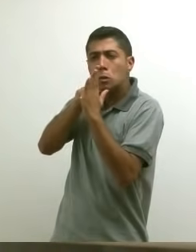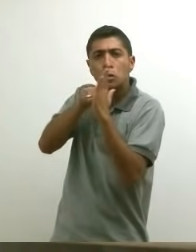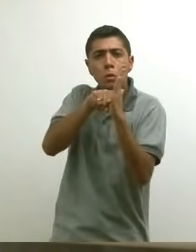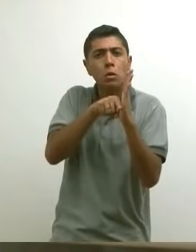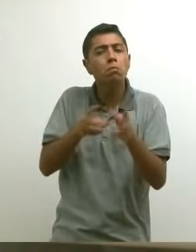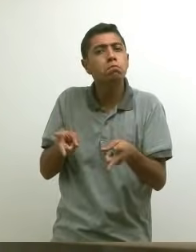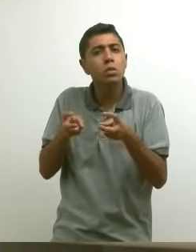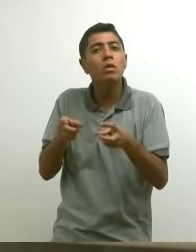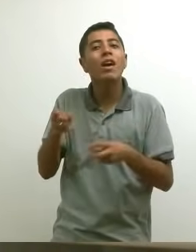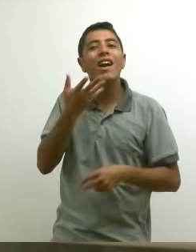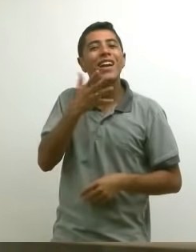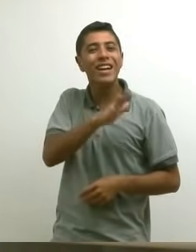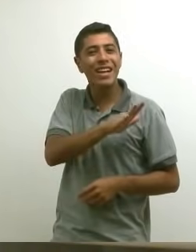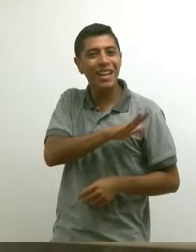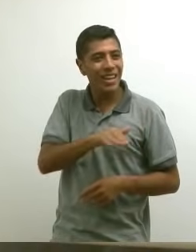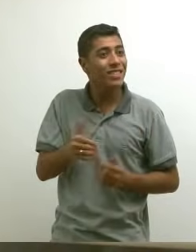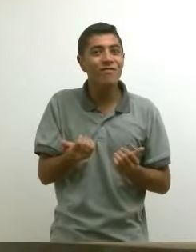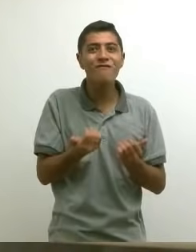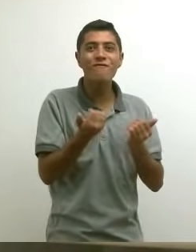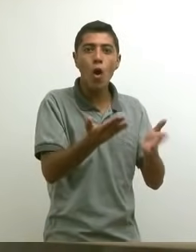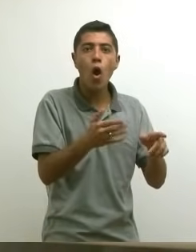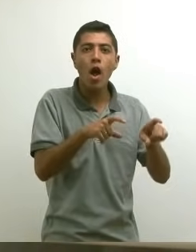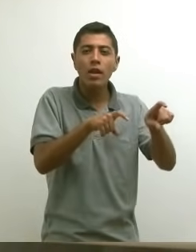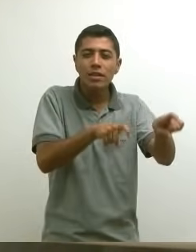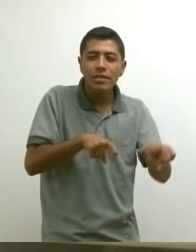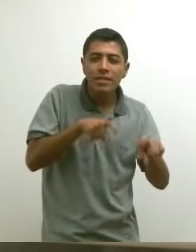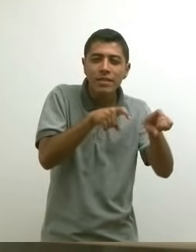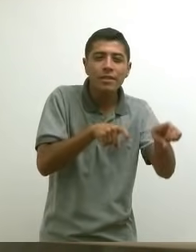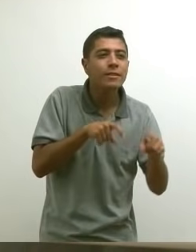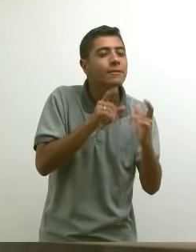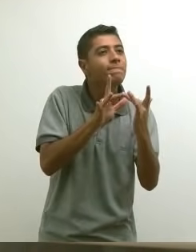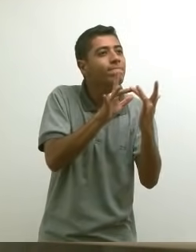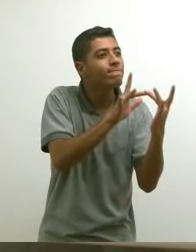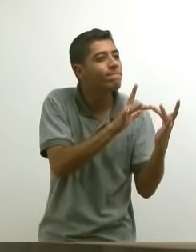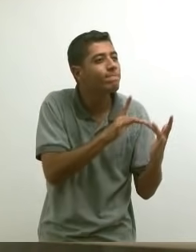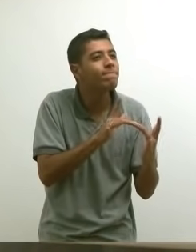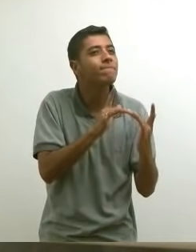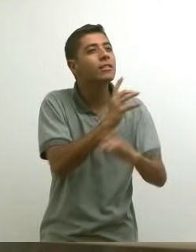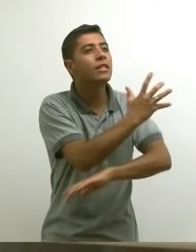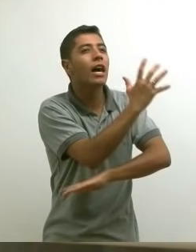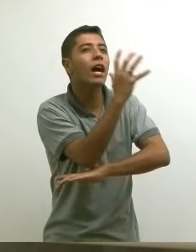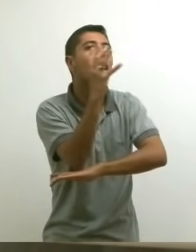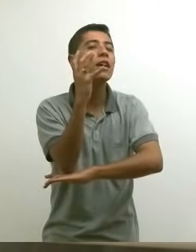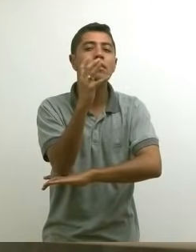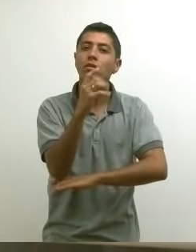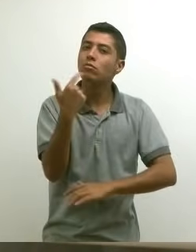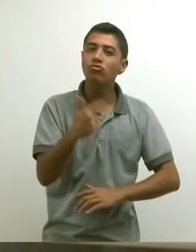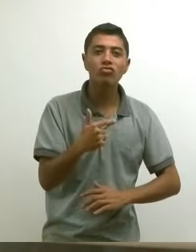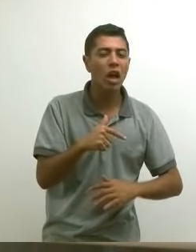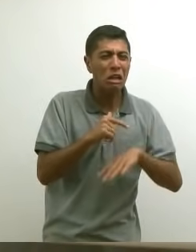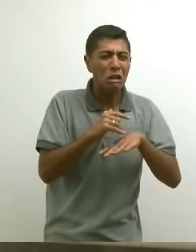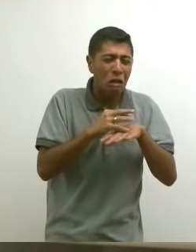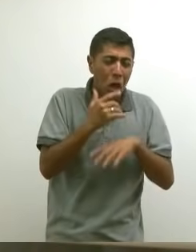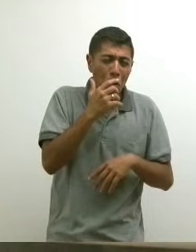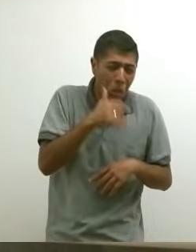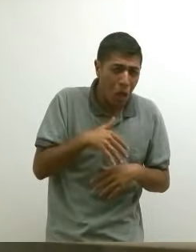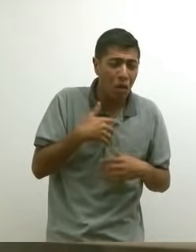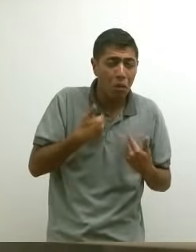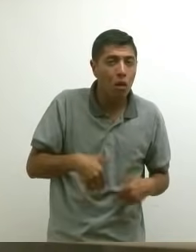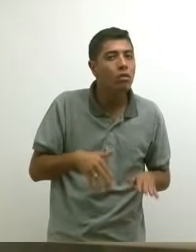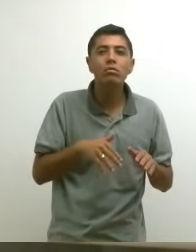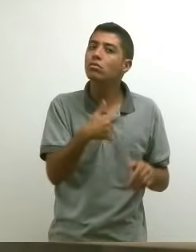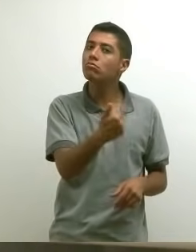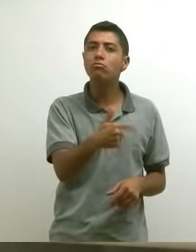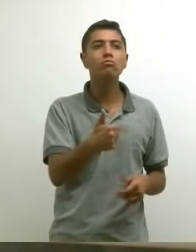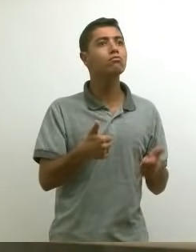naturalmente a natureza elas praticamente não são alérgicas crianças em cidades com pedagogias -